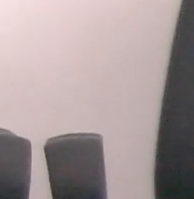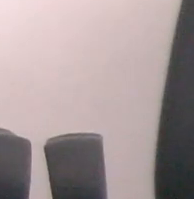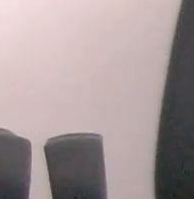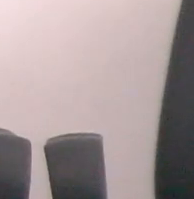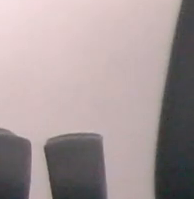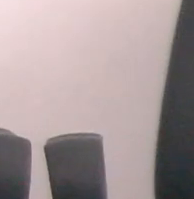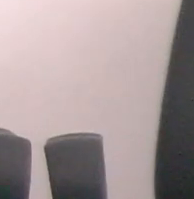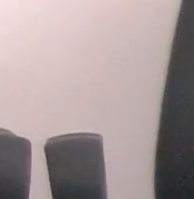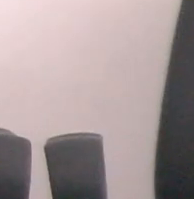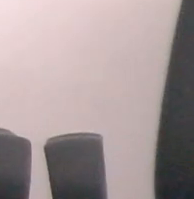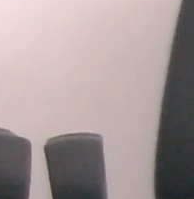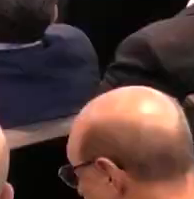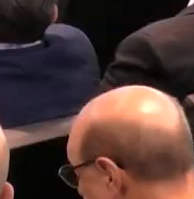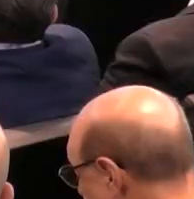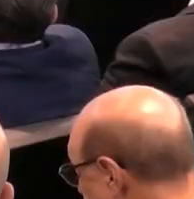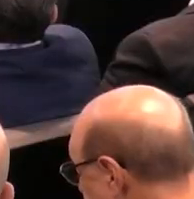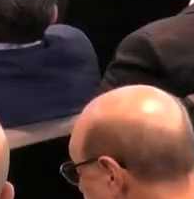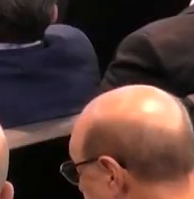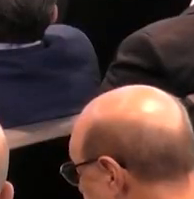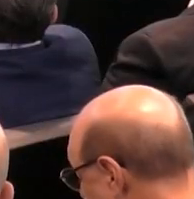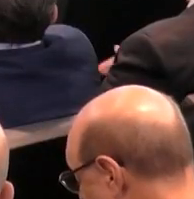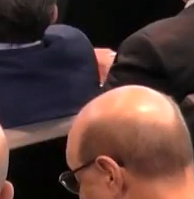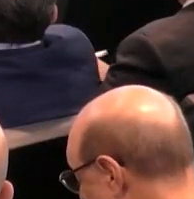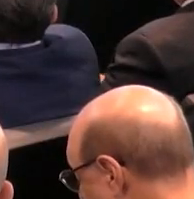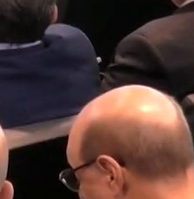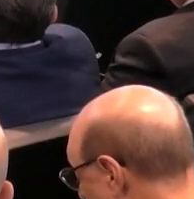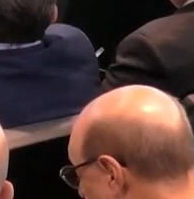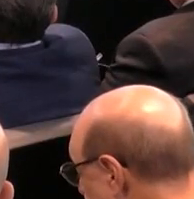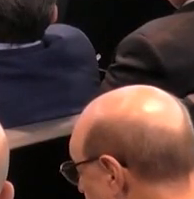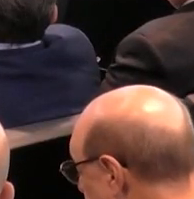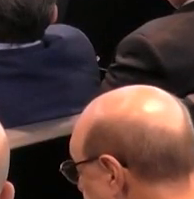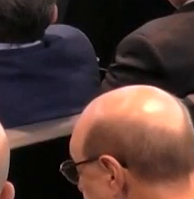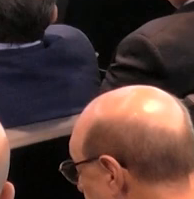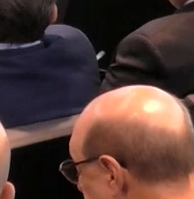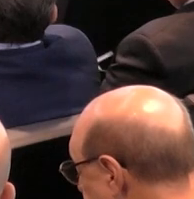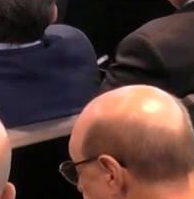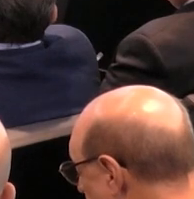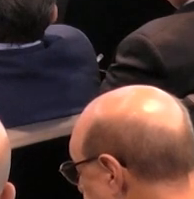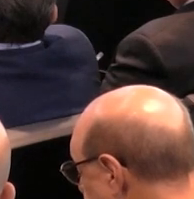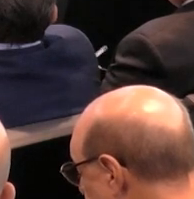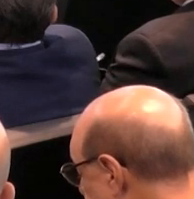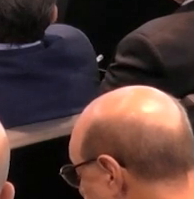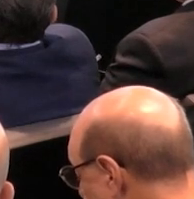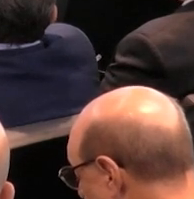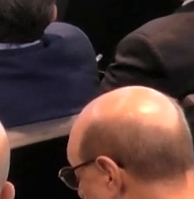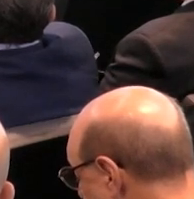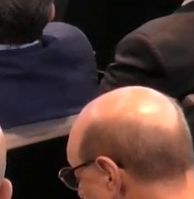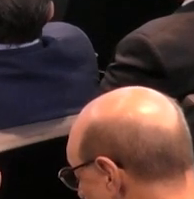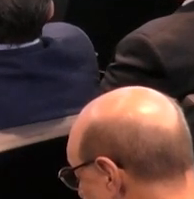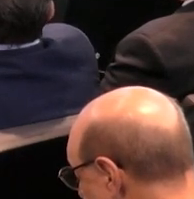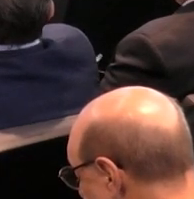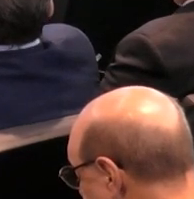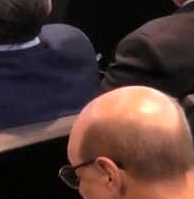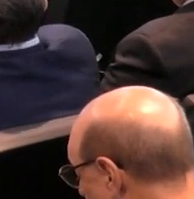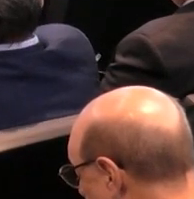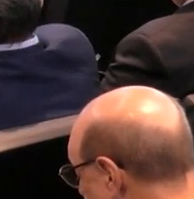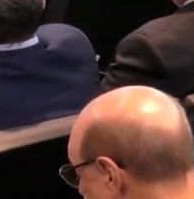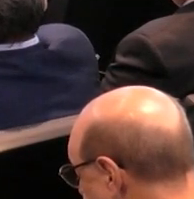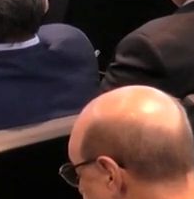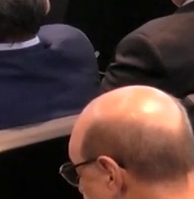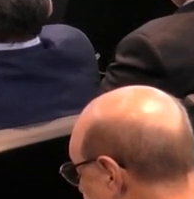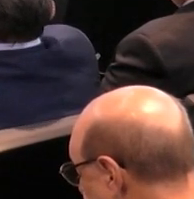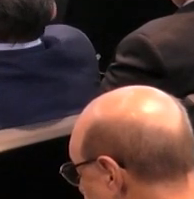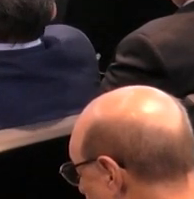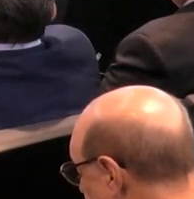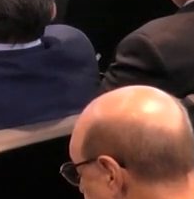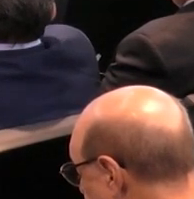Celso pancera eles vão ter que eh fazer uso da palavra né e não vão poder Acompanhar até o final